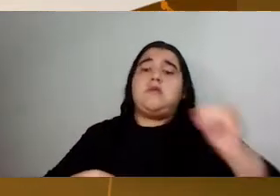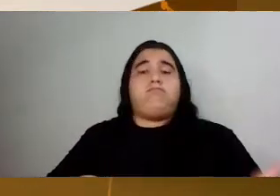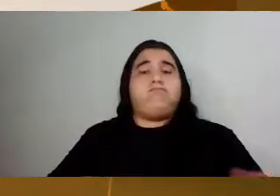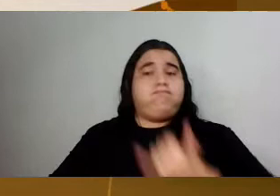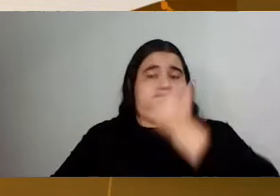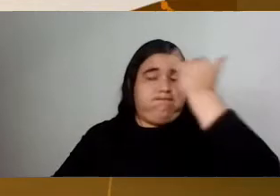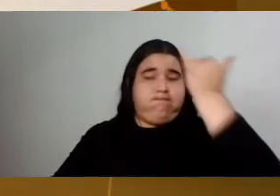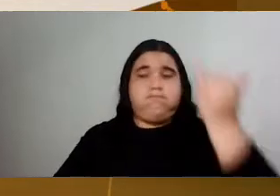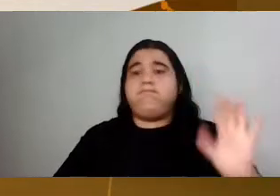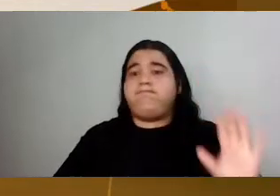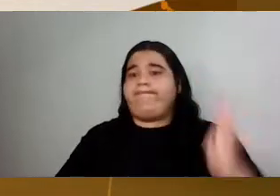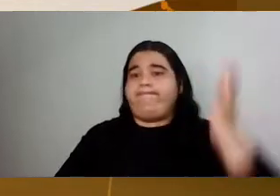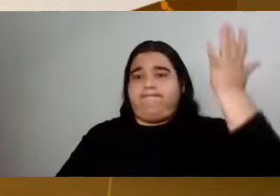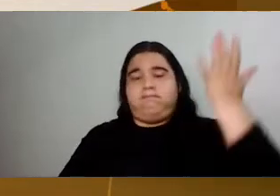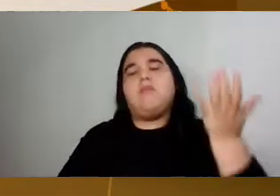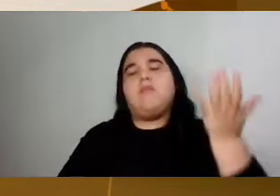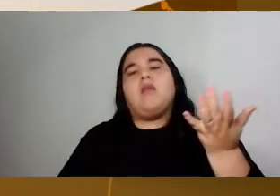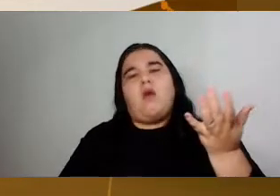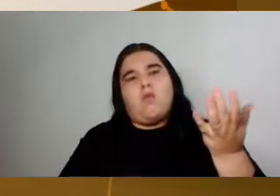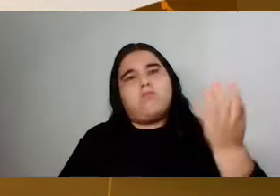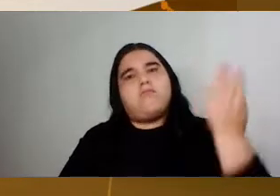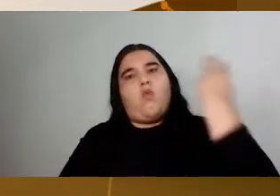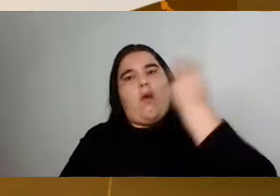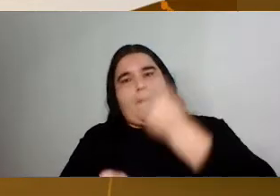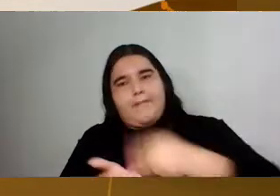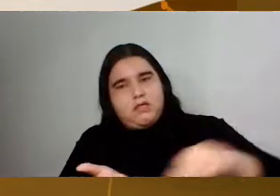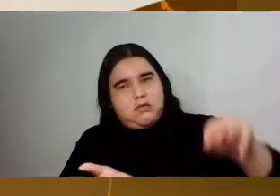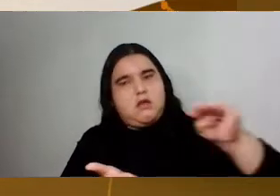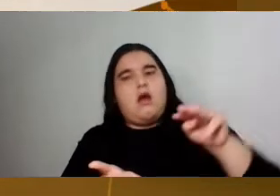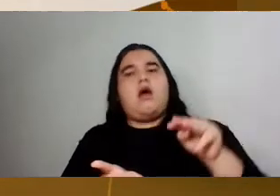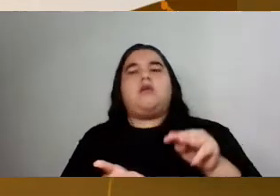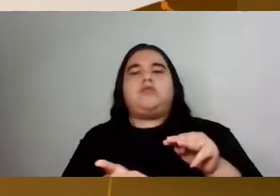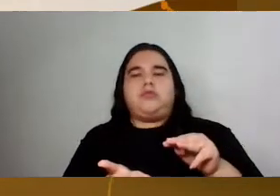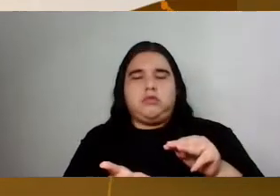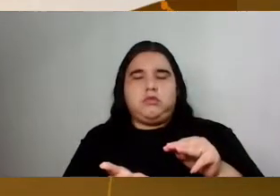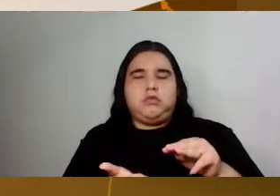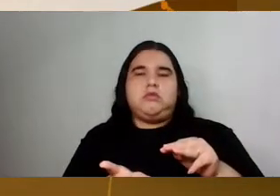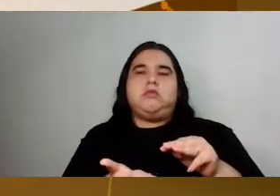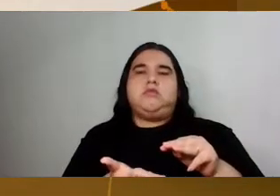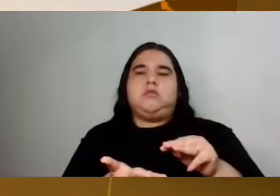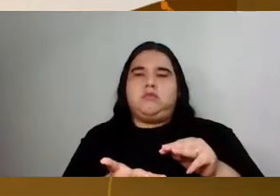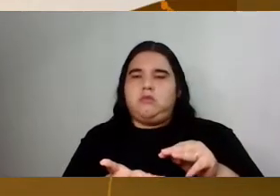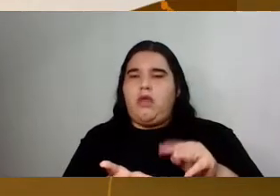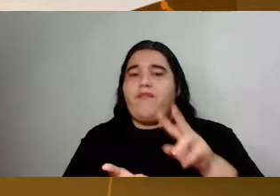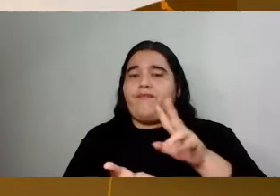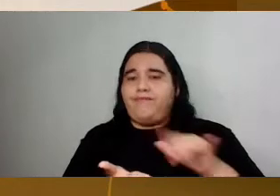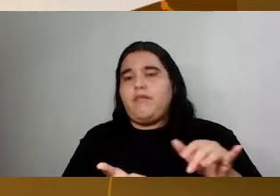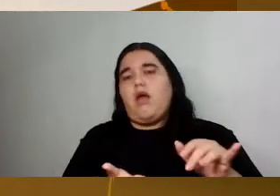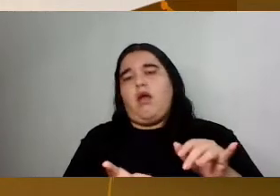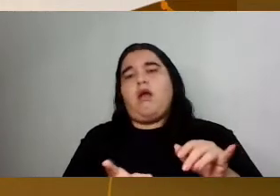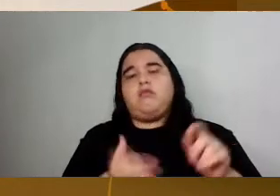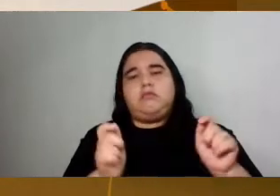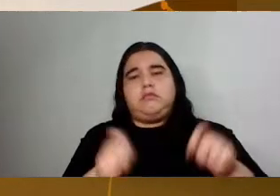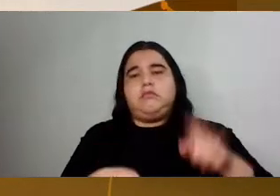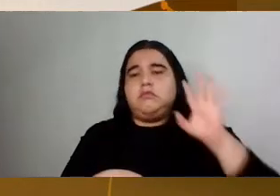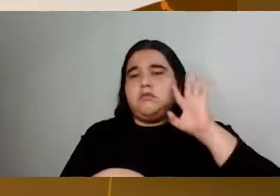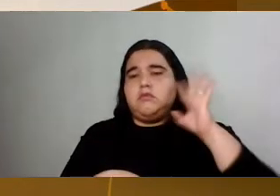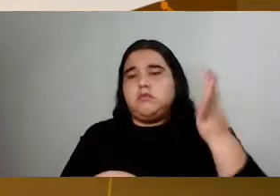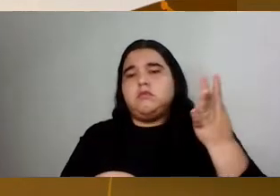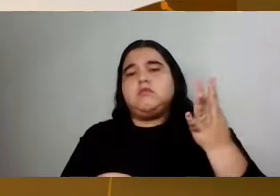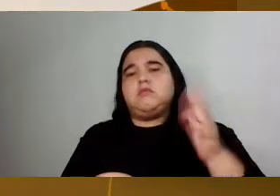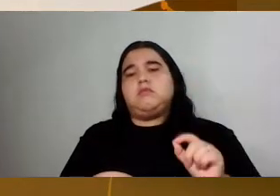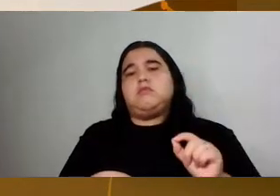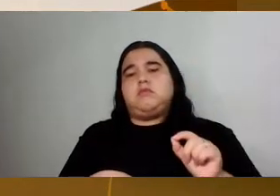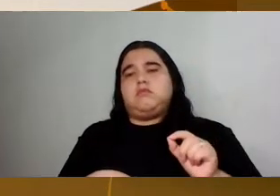uma mensagem e aí ele vai te direcionar para você tomar alguma ação. E,